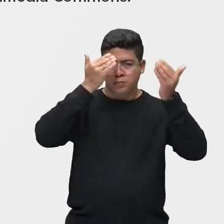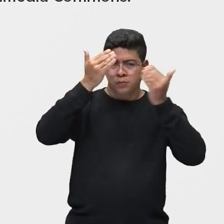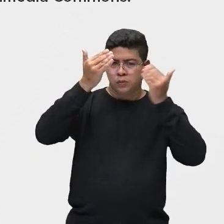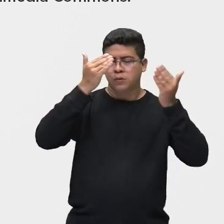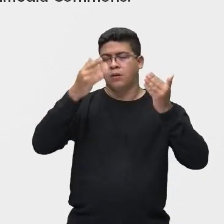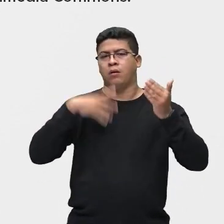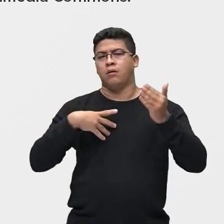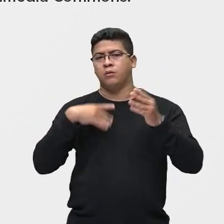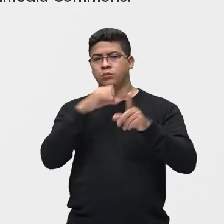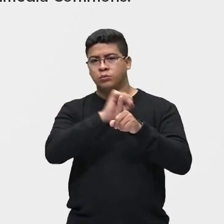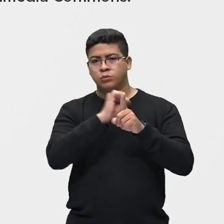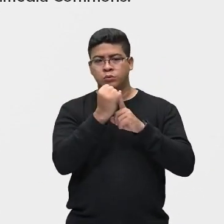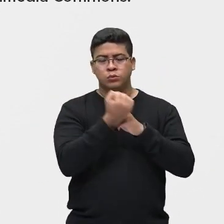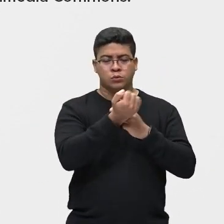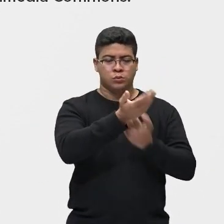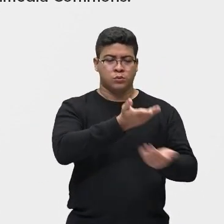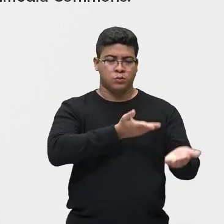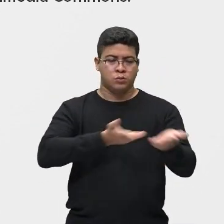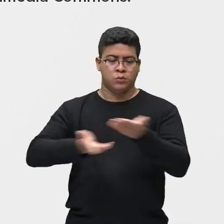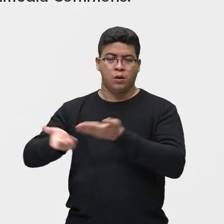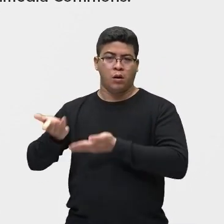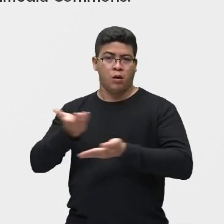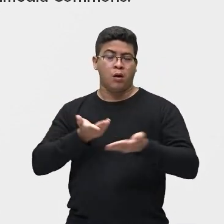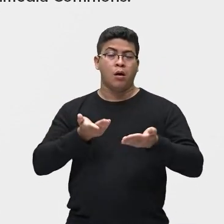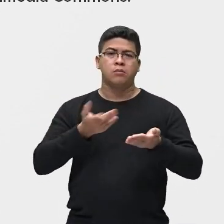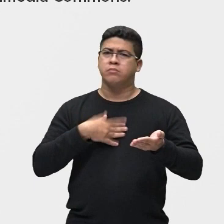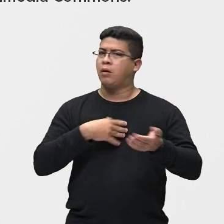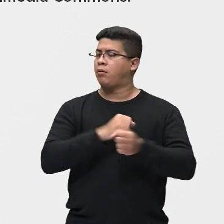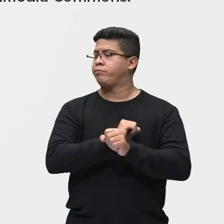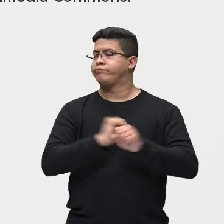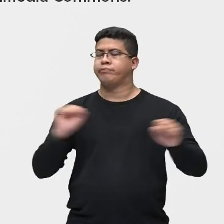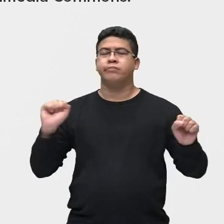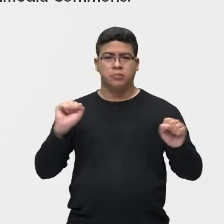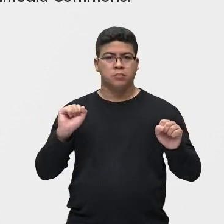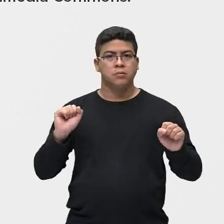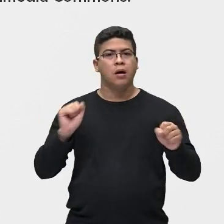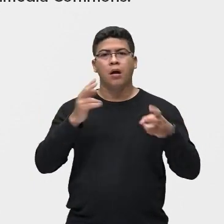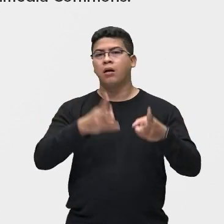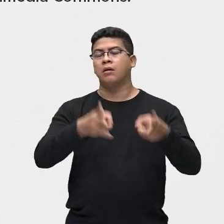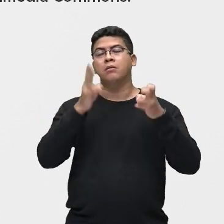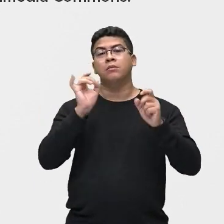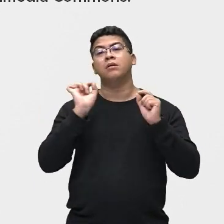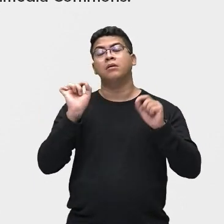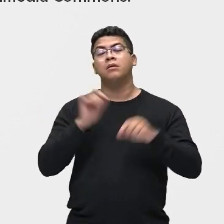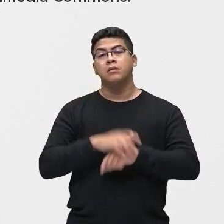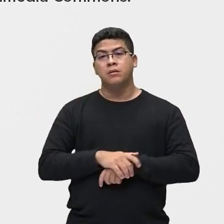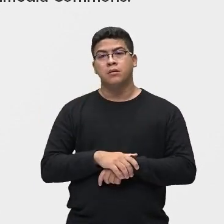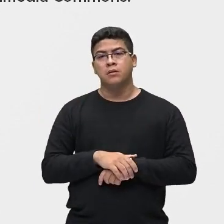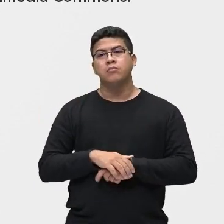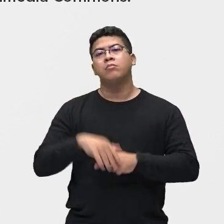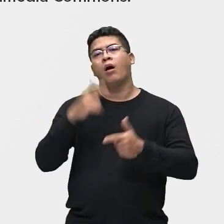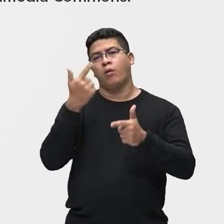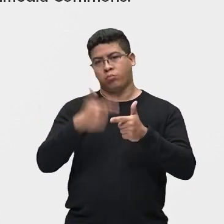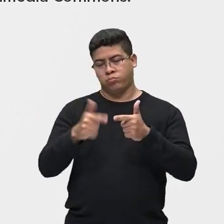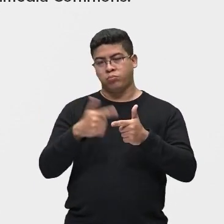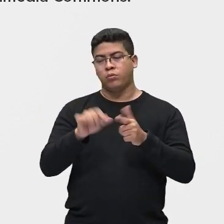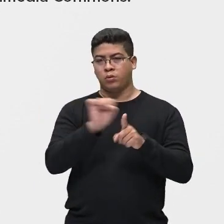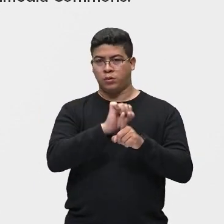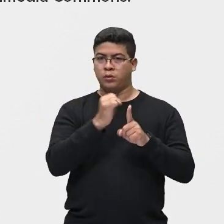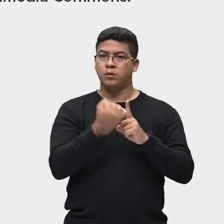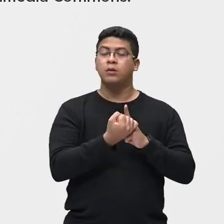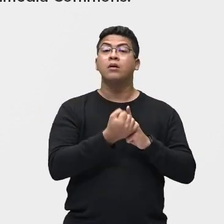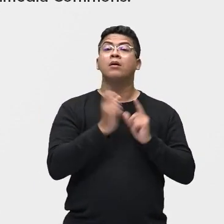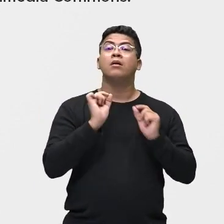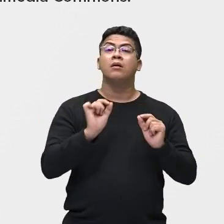de socialização terríveis. Ele percebeu que o mundo estava também com problemas sociais